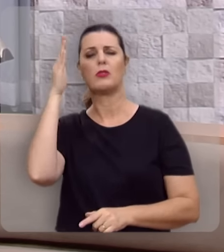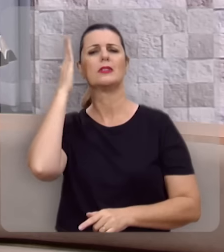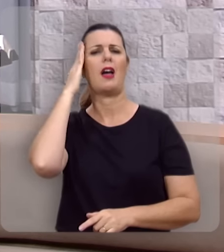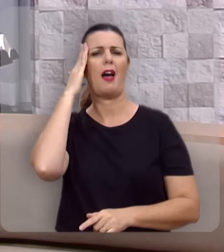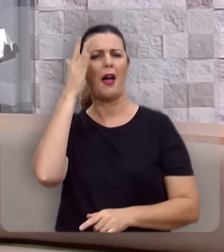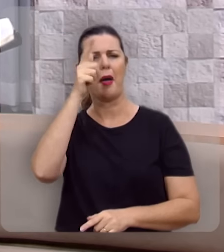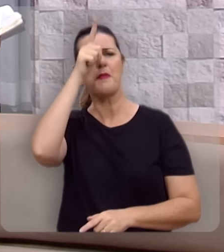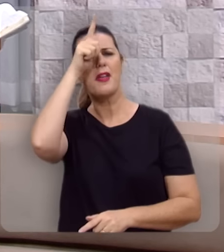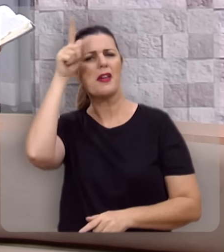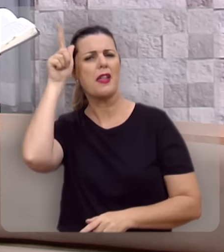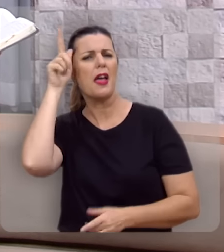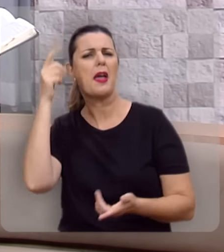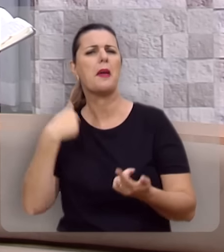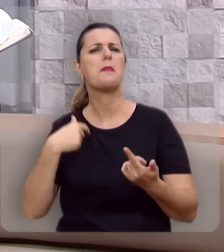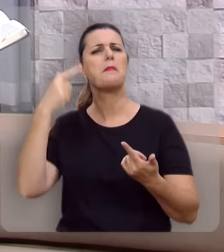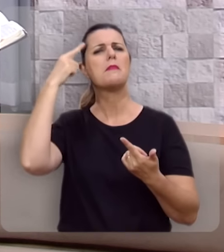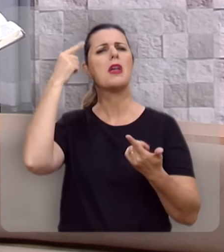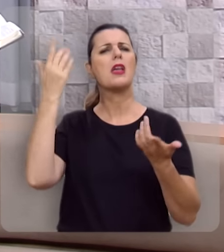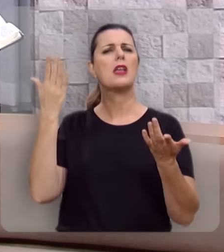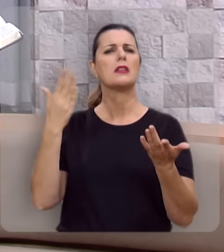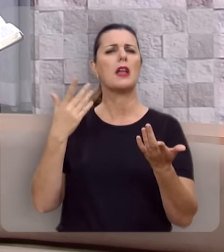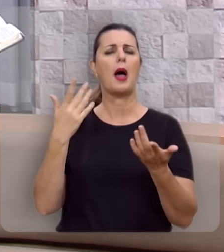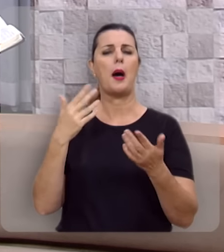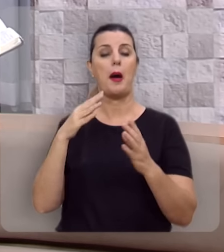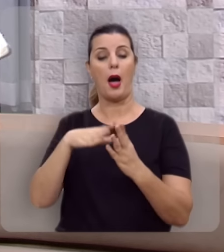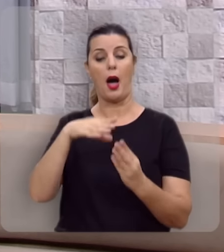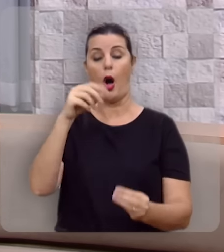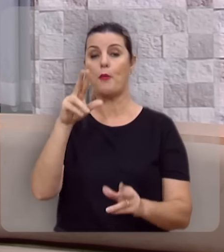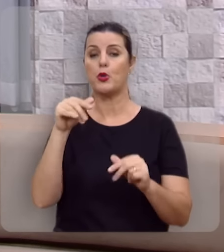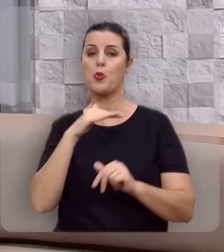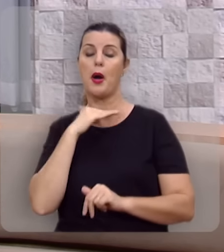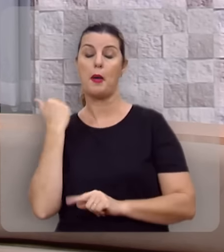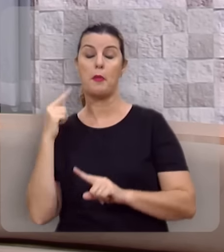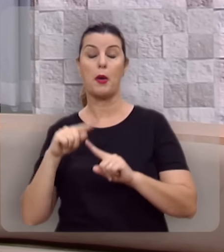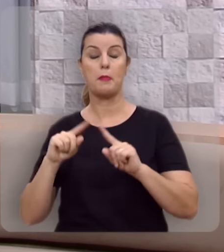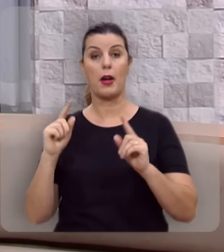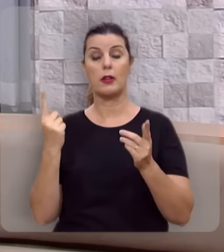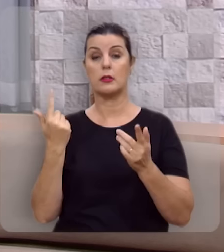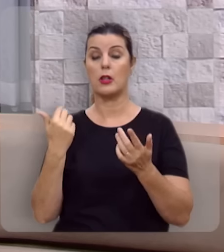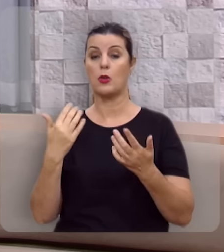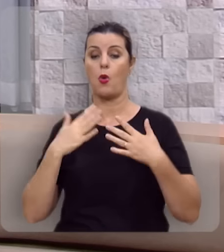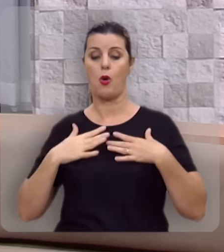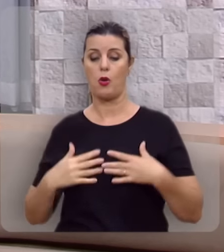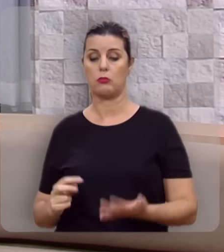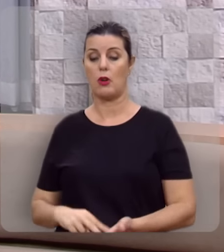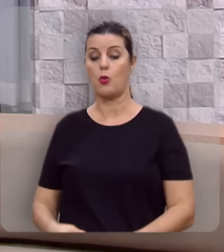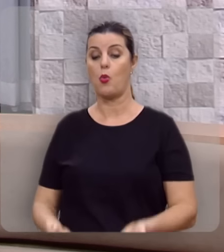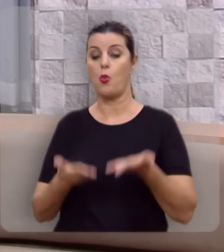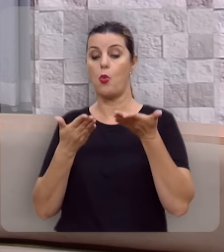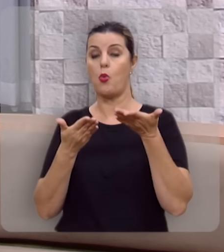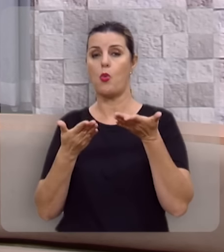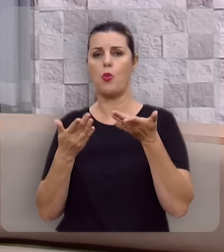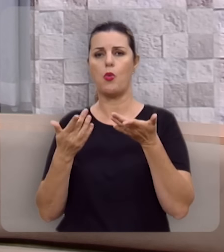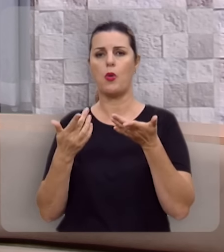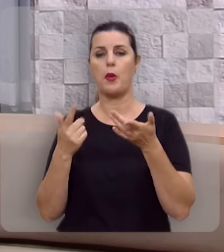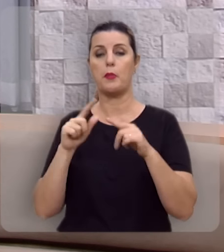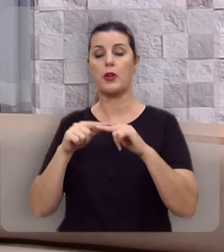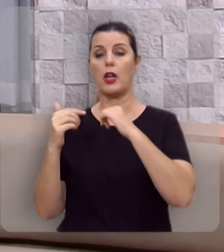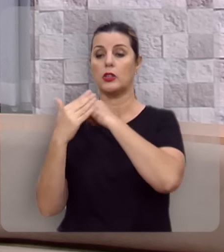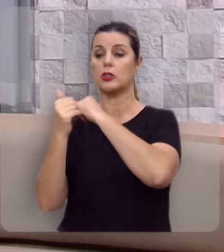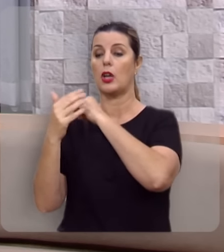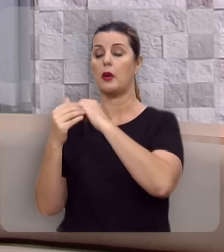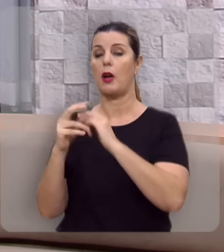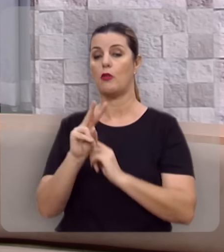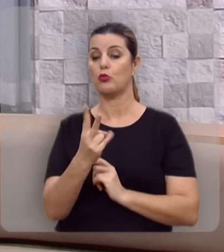que os gregos acreditavam na imortalidade da alma, mas não acreditavam na ressurreição do corpo, porque eles acreditavam